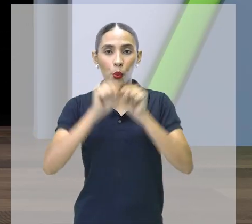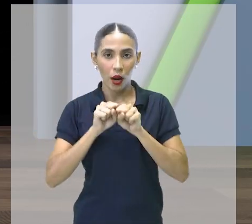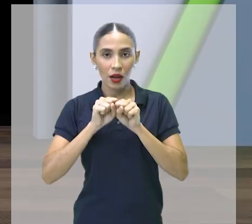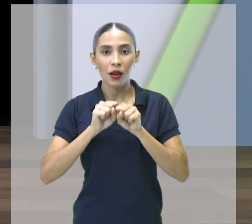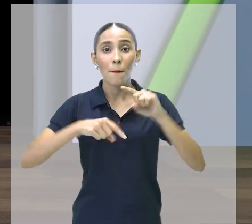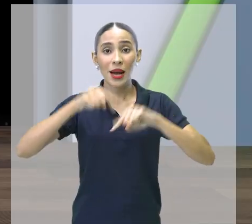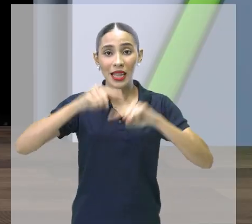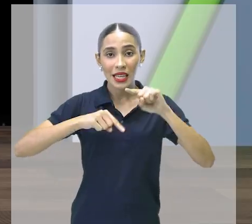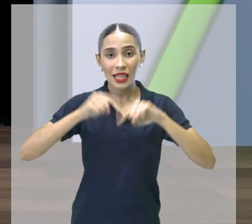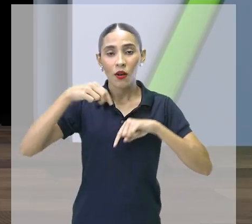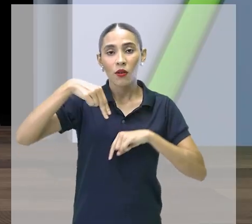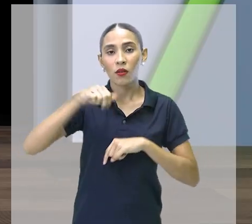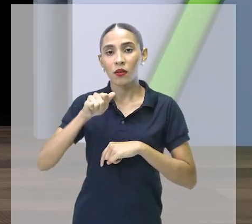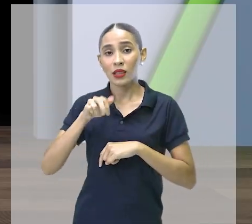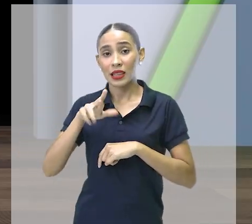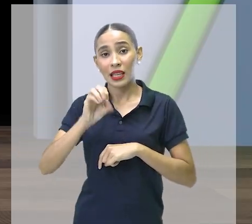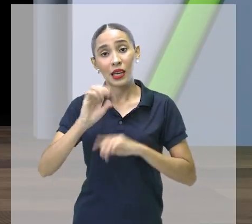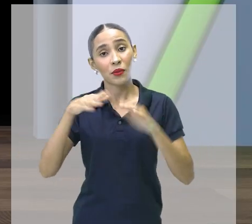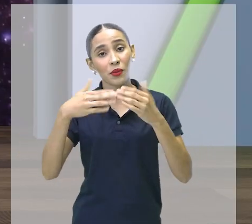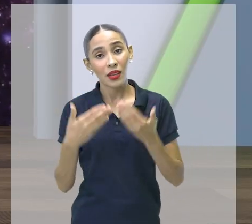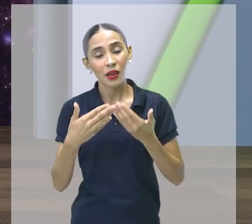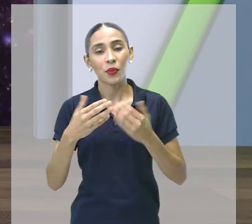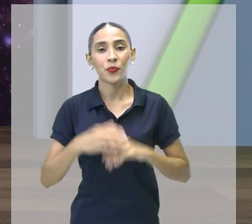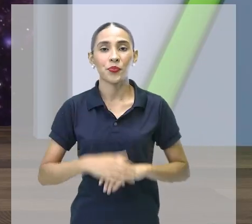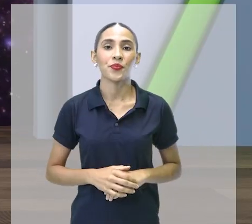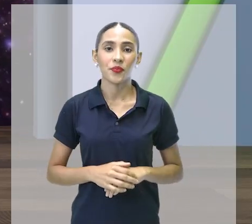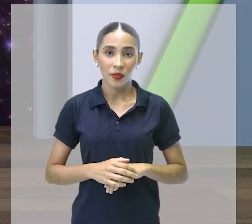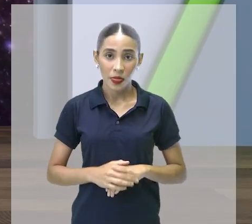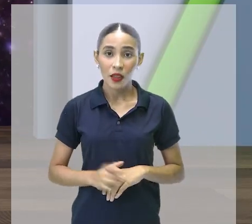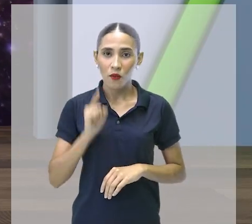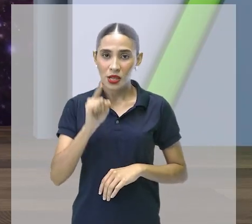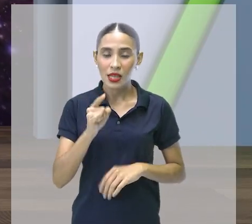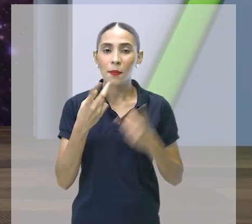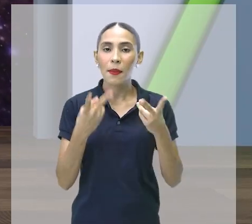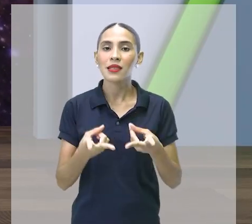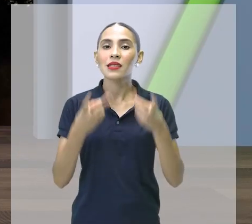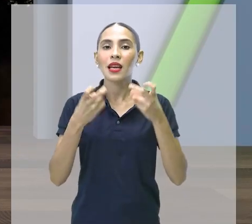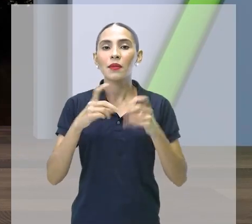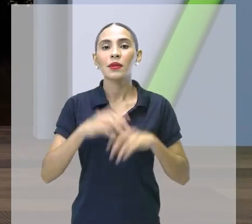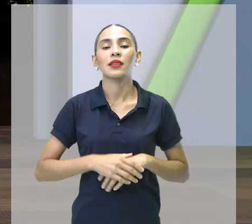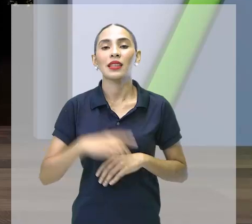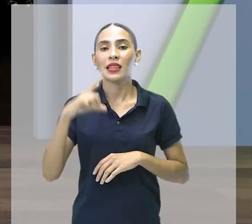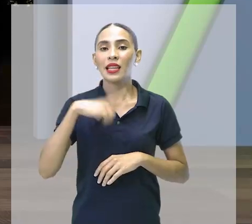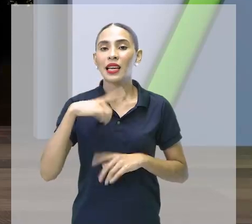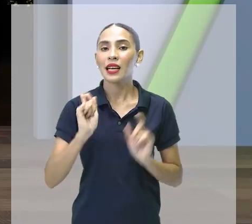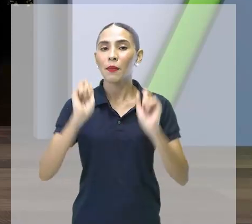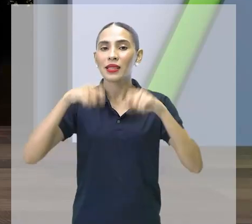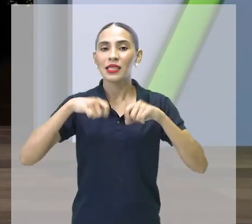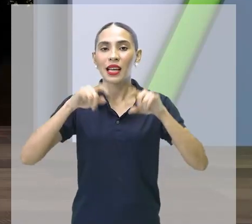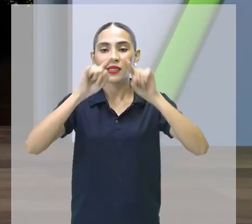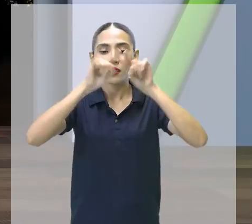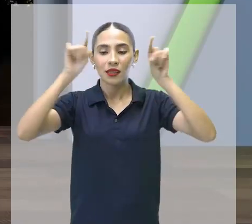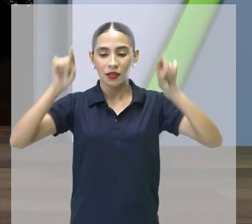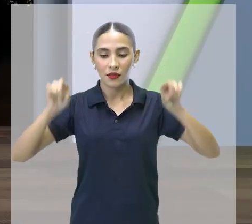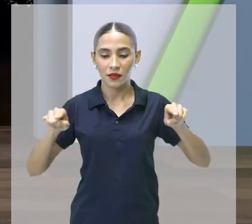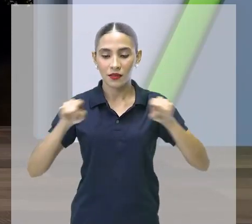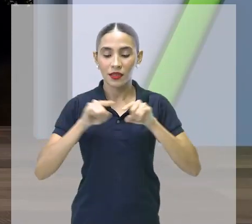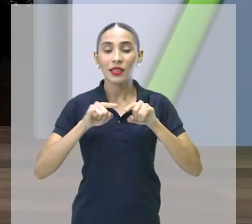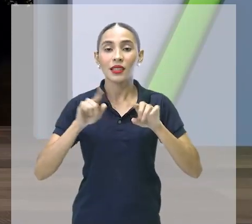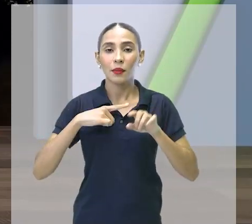cavidade e tem essa fenda aí. Vamos agora perceber como é